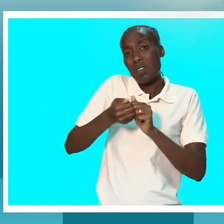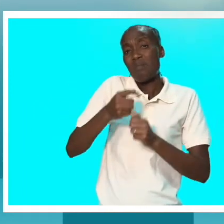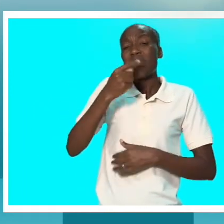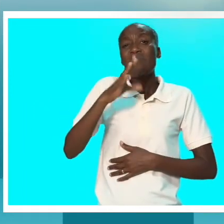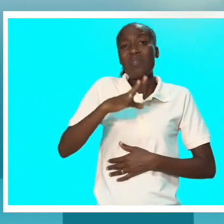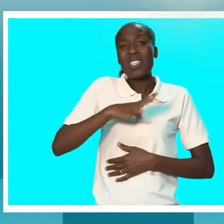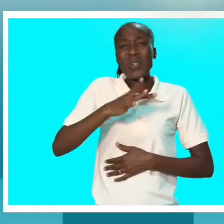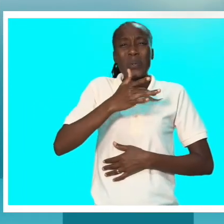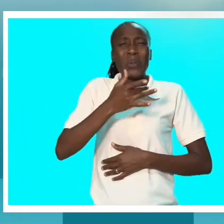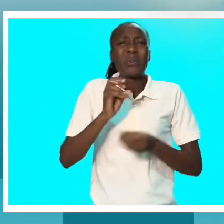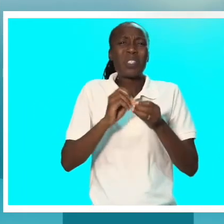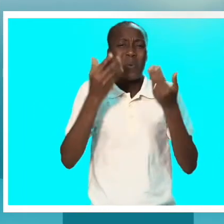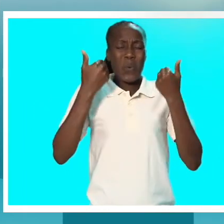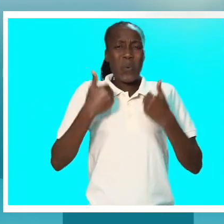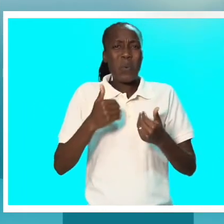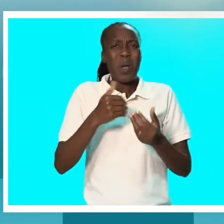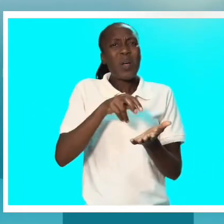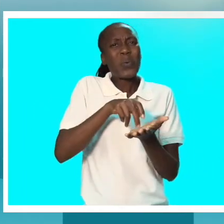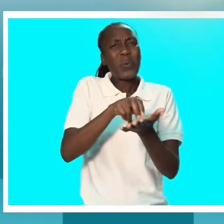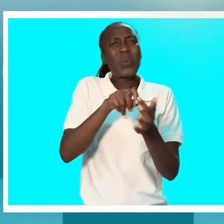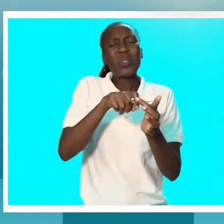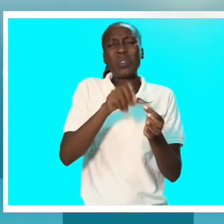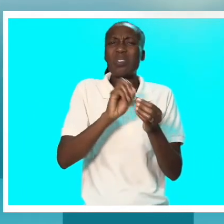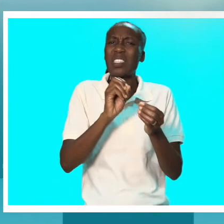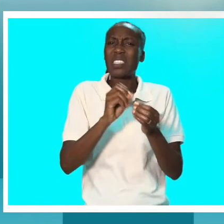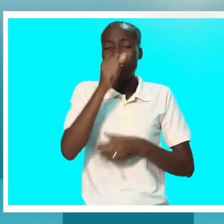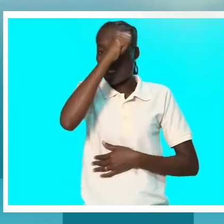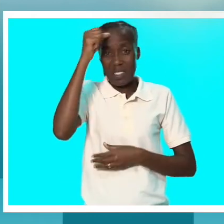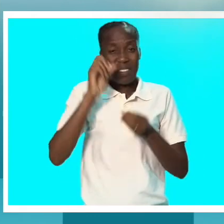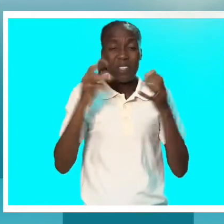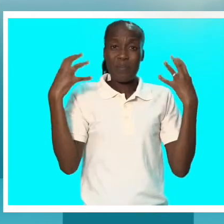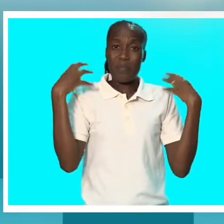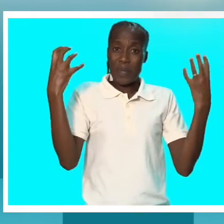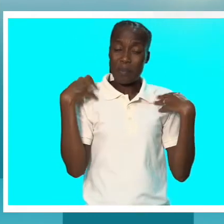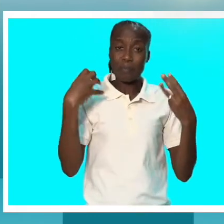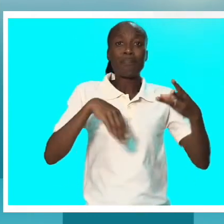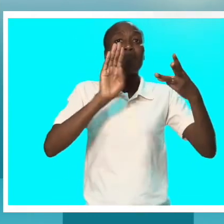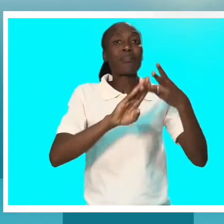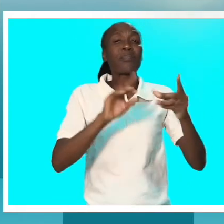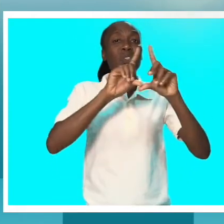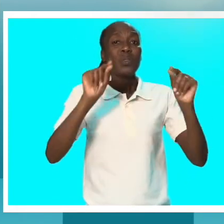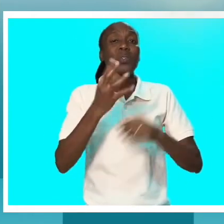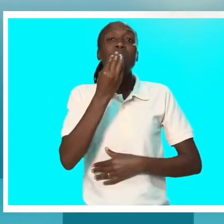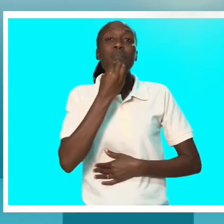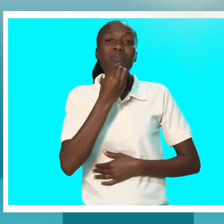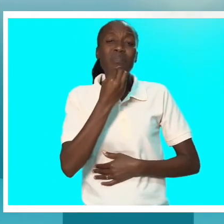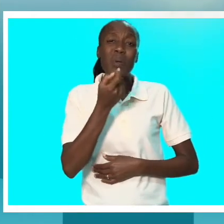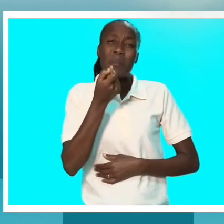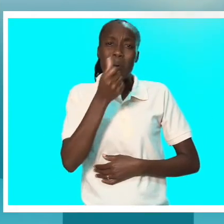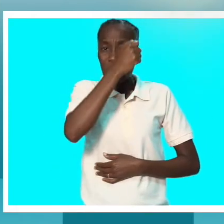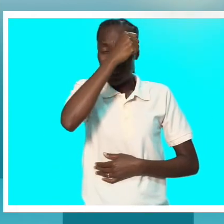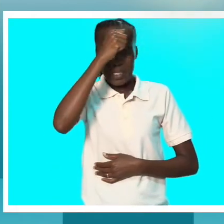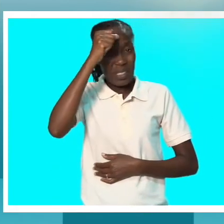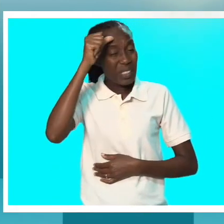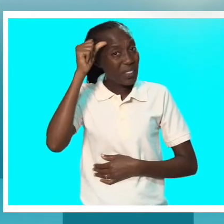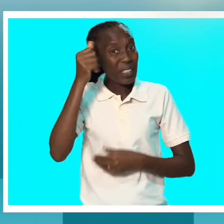ainda não sei o que é. São dois de joelhos. Então, não consigo fazer esse sucesso. Em relação à alimentação, também, às vezes, fica